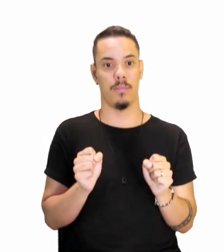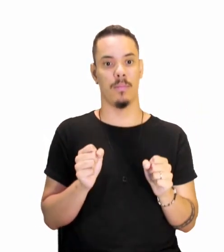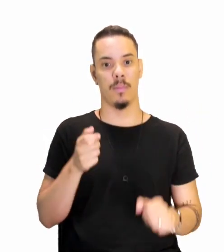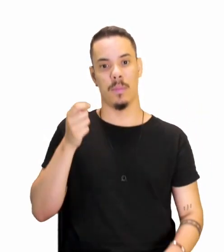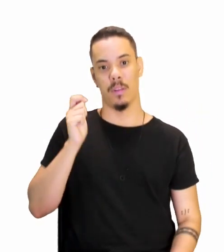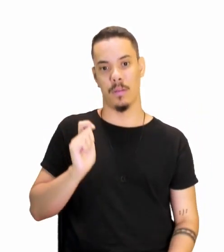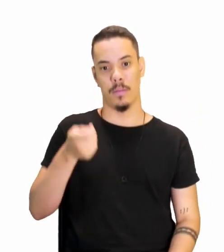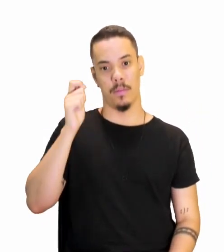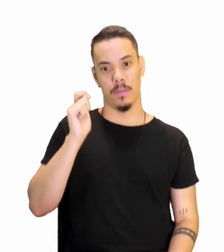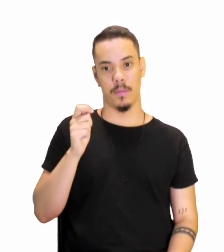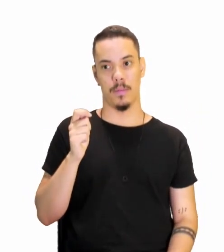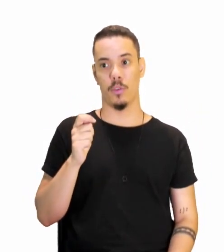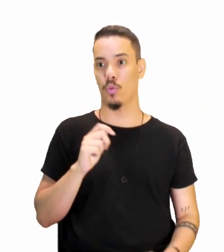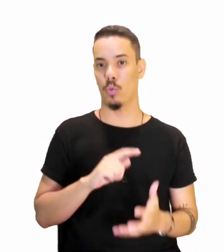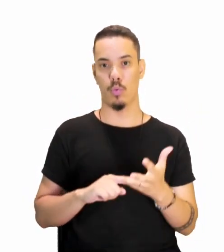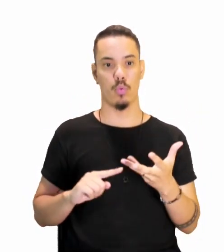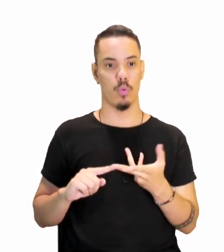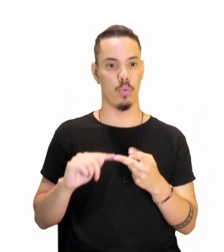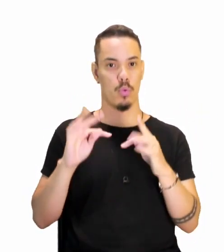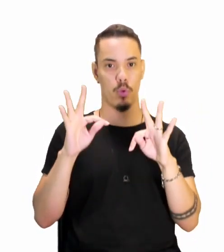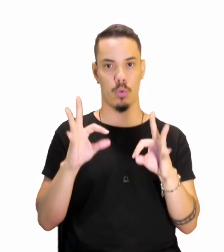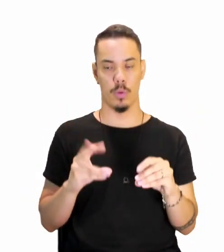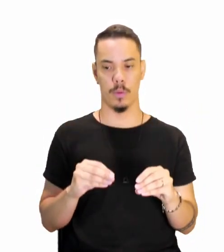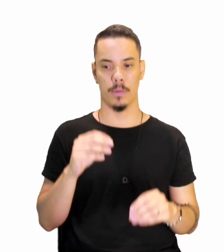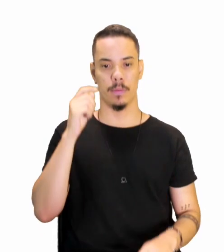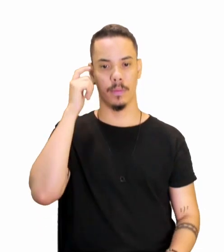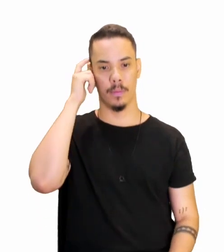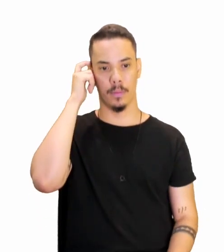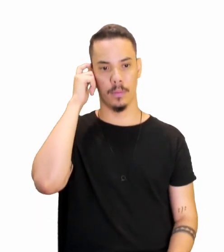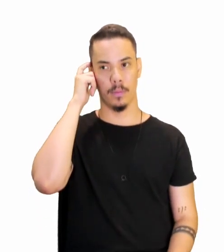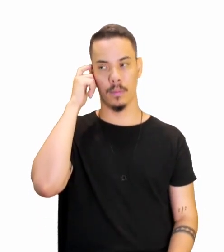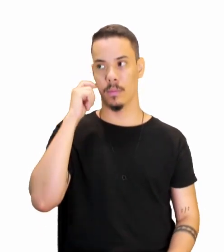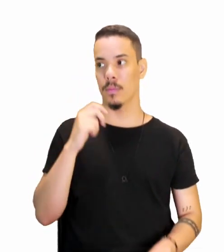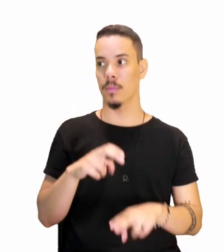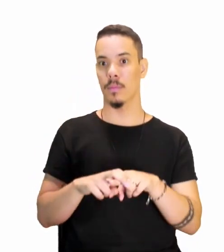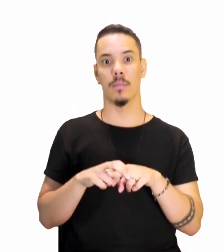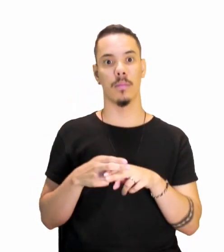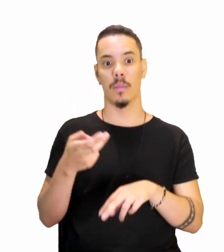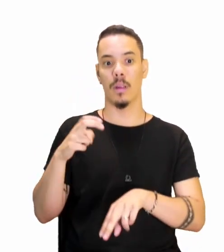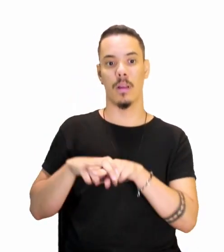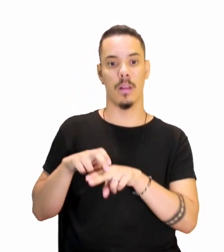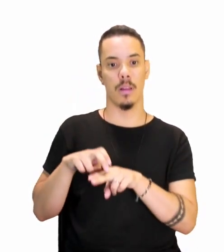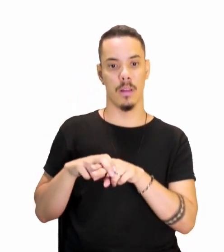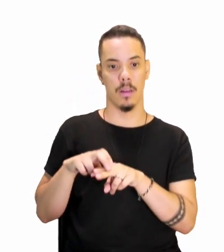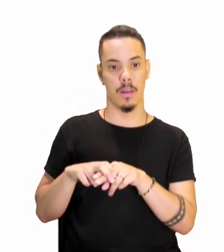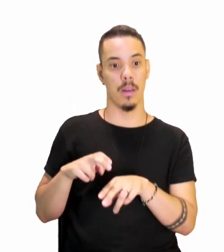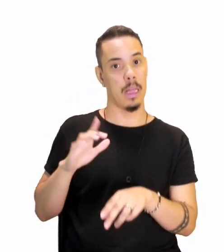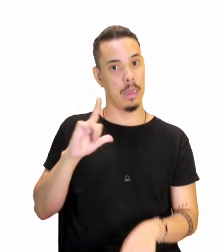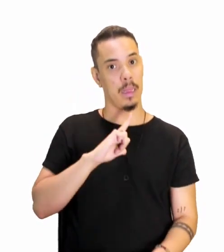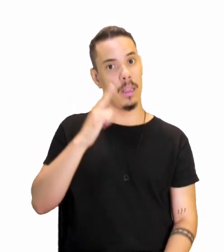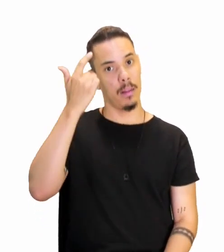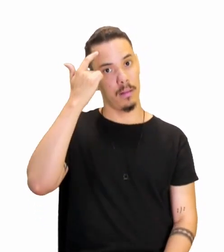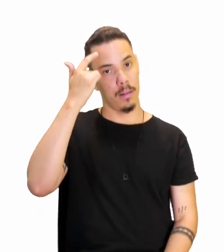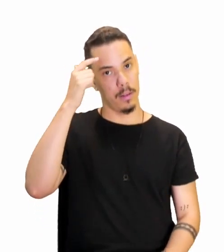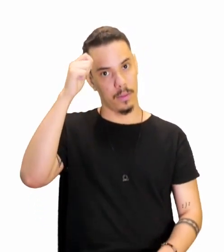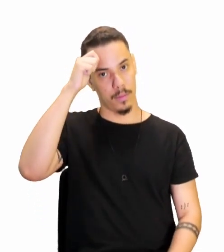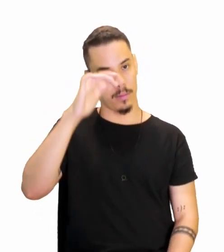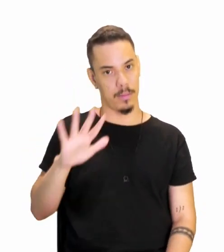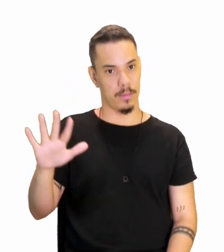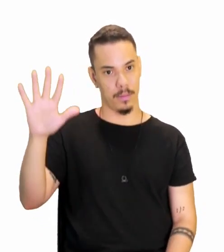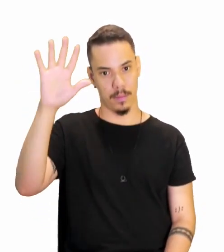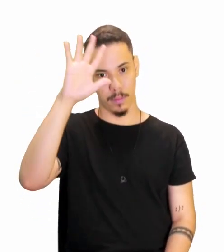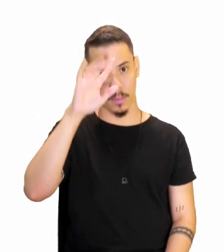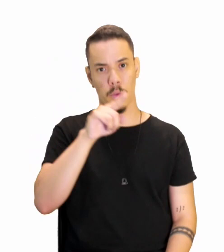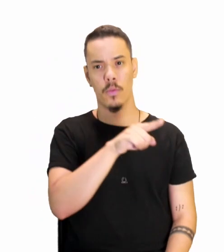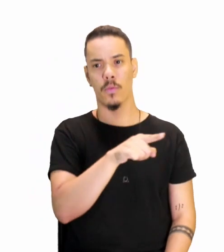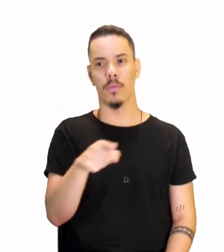varinha de cordão, tudo isso, tá? Então, cadeira, querendo ou não, vem na sua imaginação, tá bom?